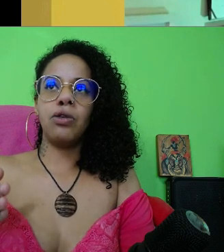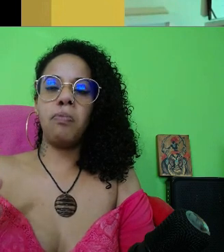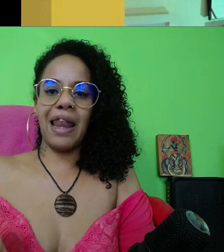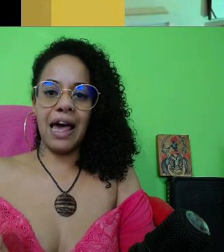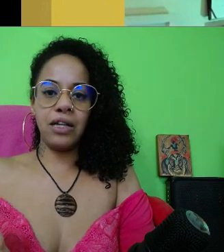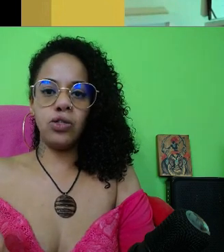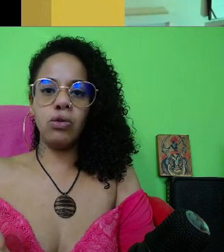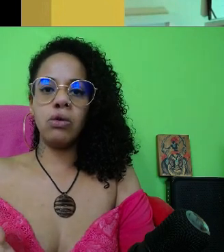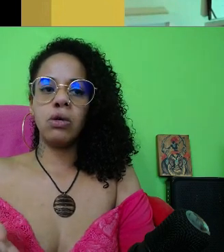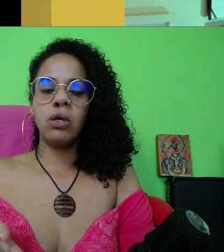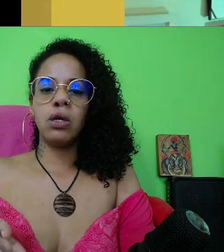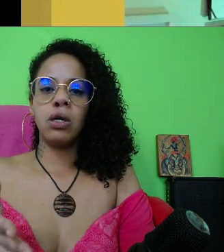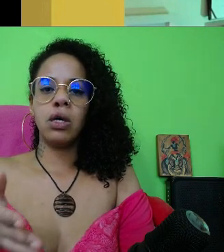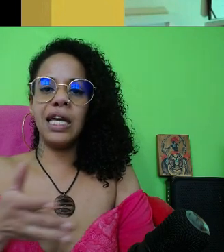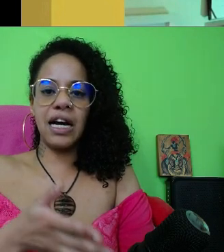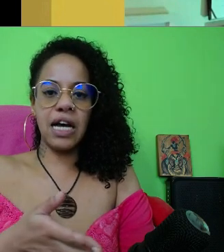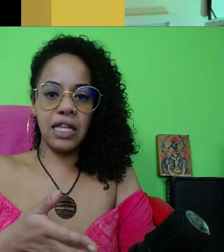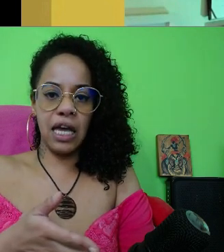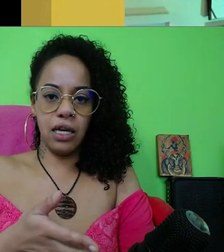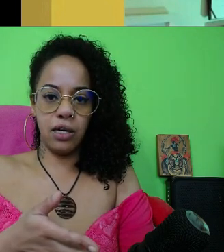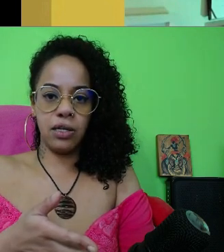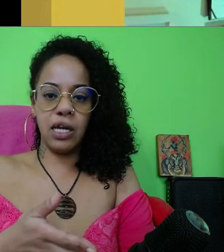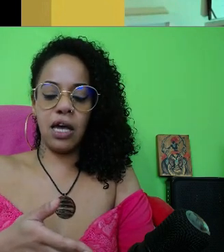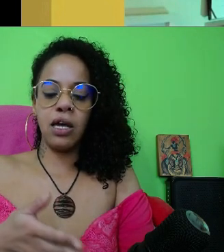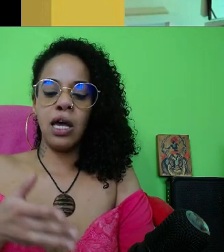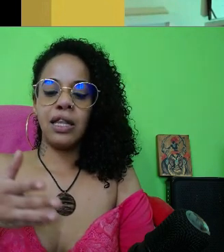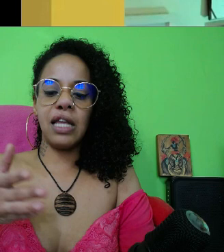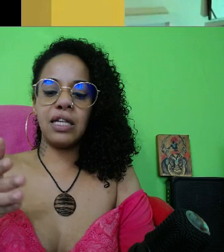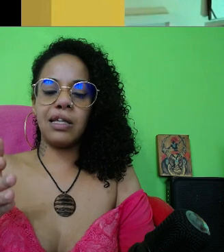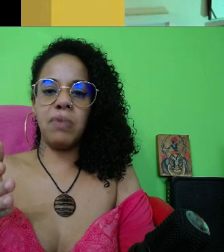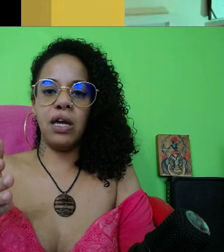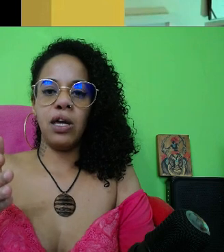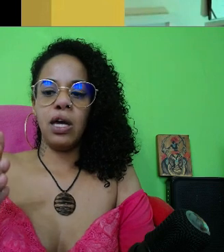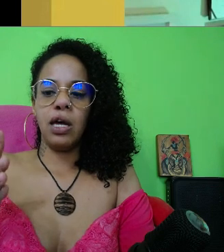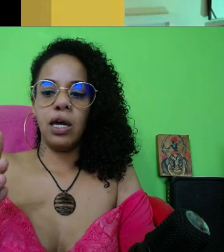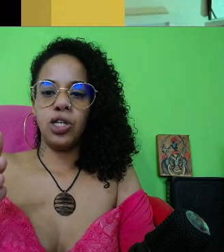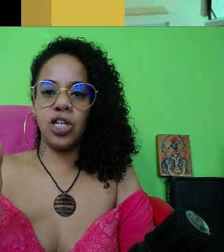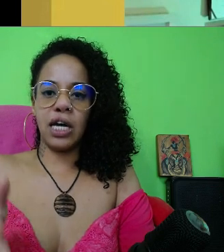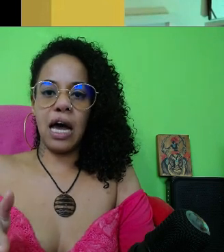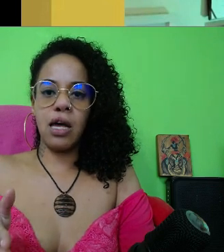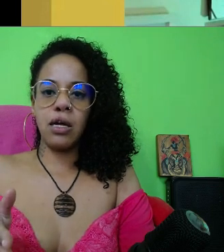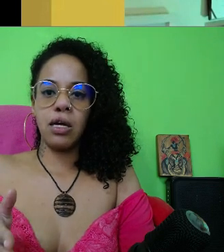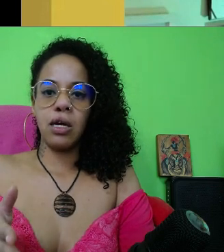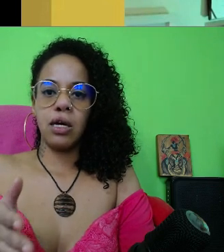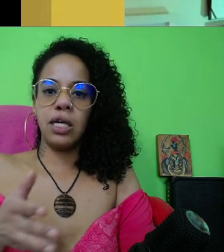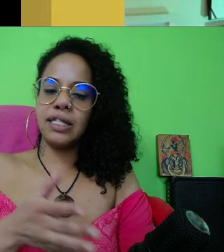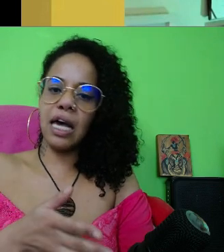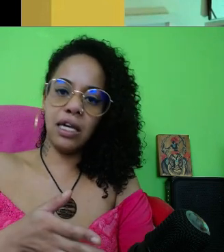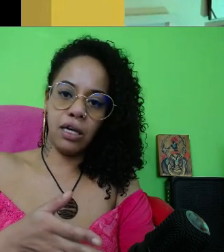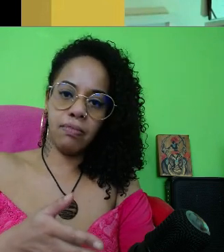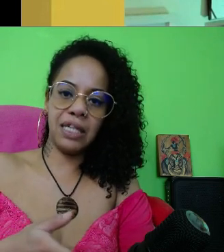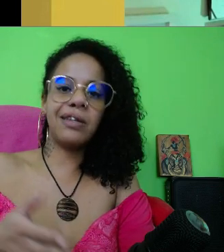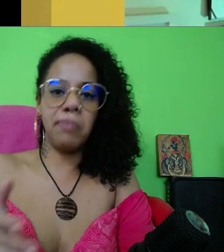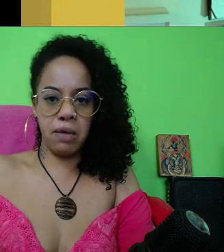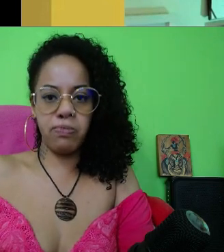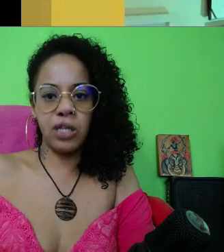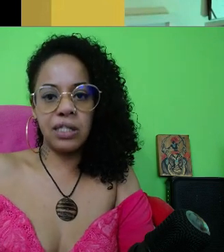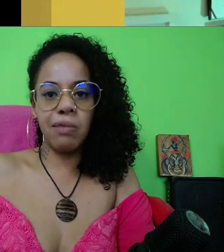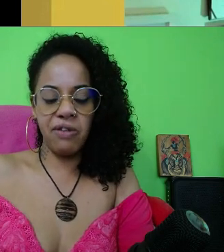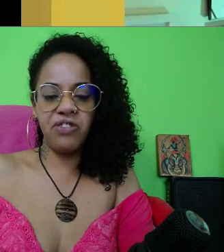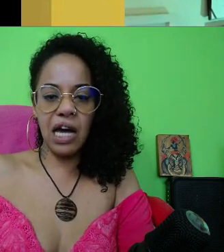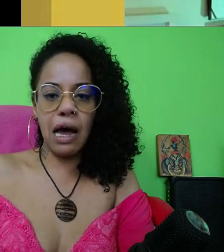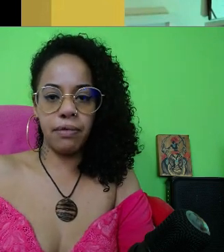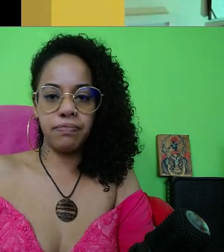no palácio e na cadeia né tem que saber chegar e sair mas também